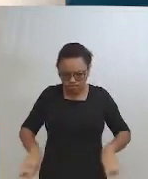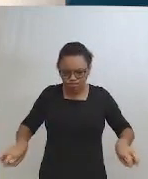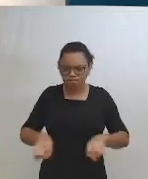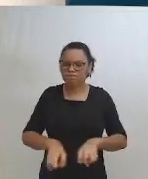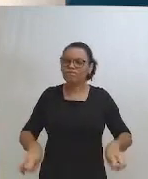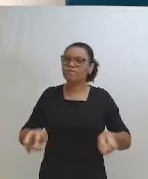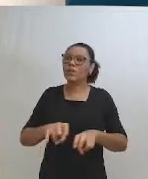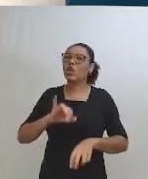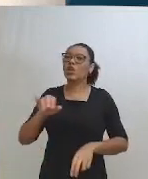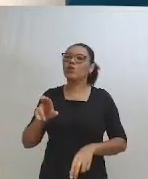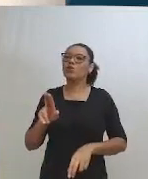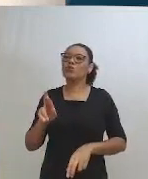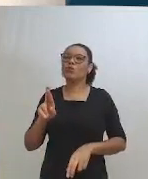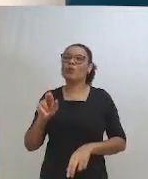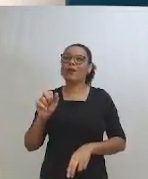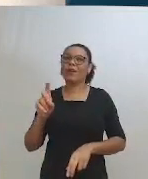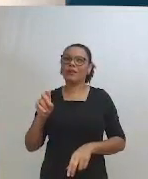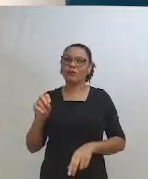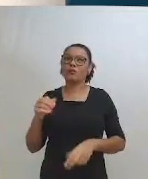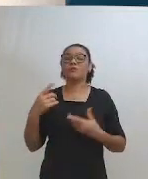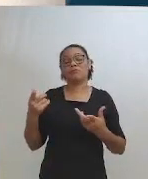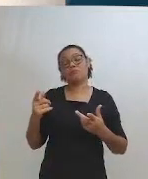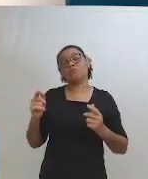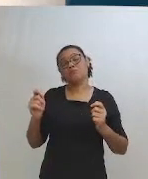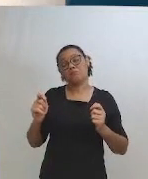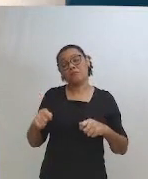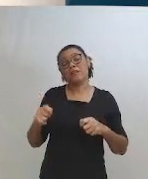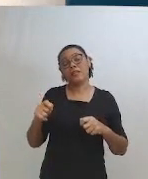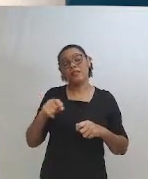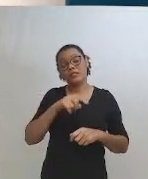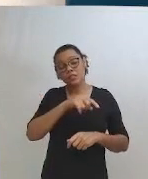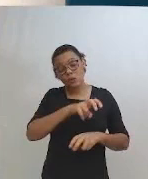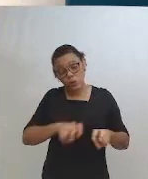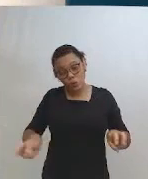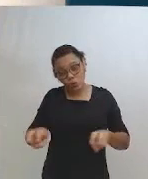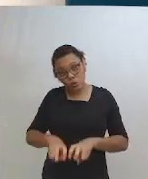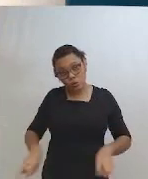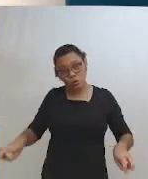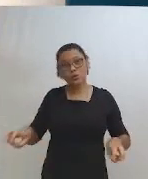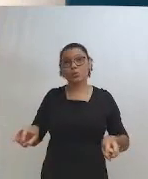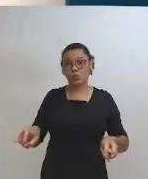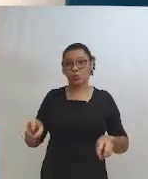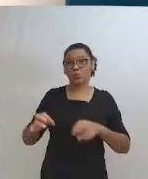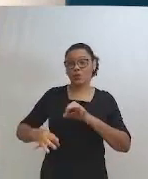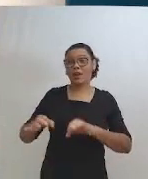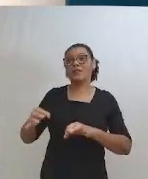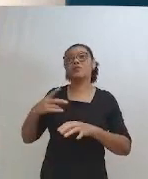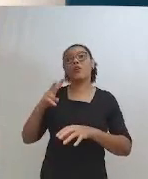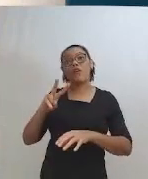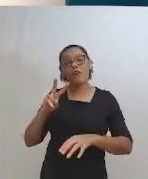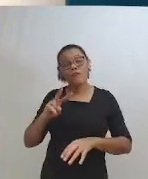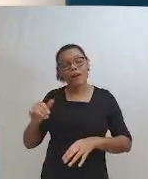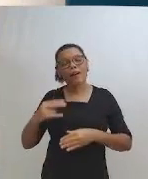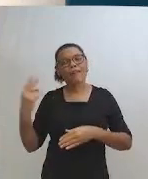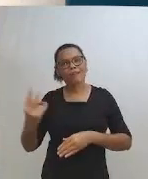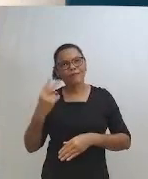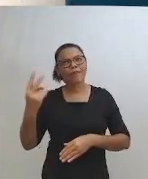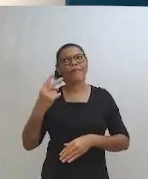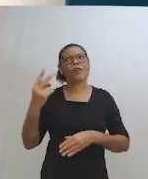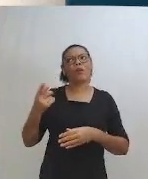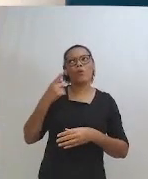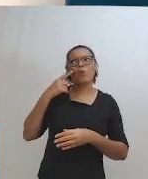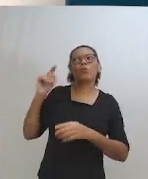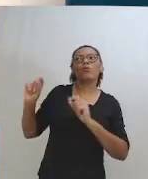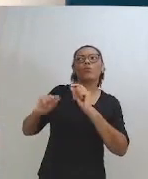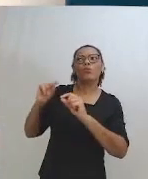sessão, certamente eles vão valorizar esses informes do juiz. E o próprio juiz dizendo que as provas são